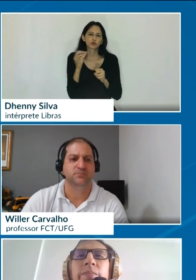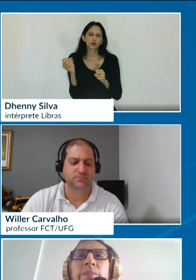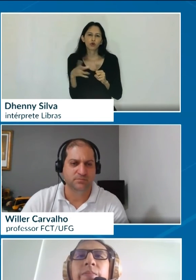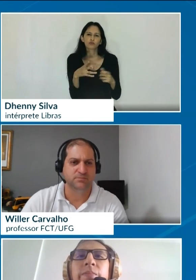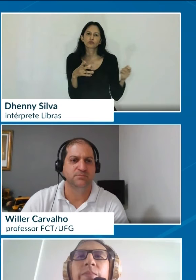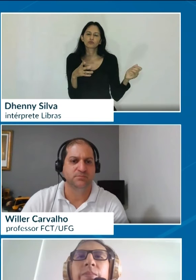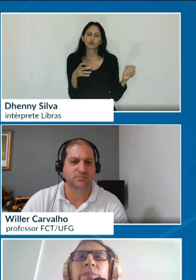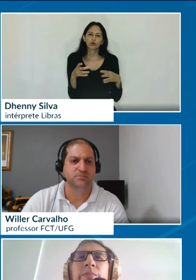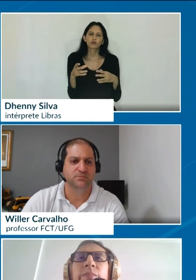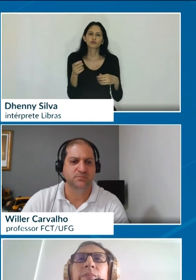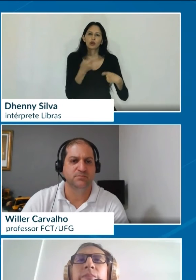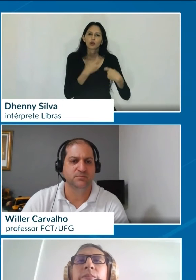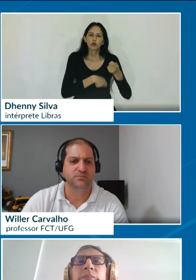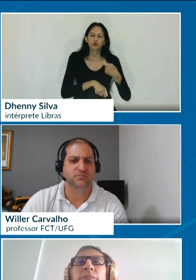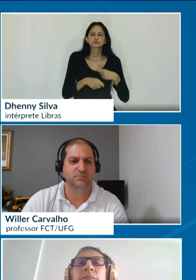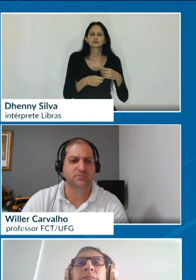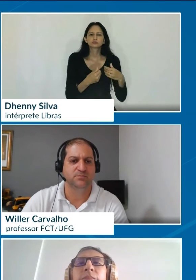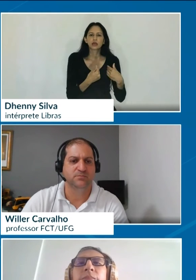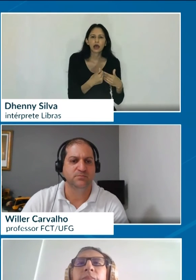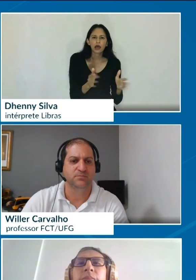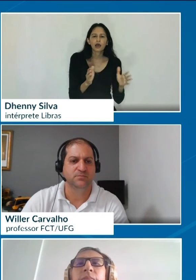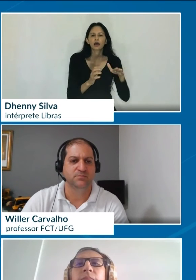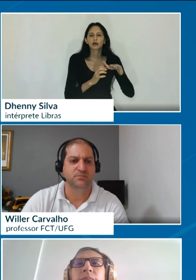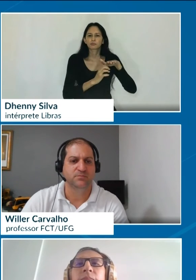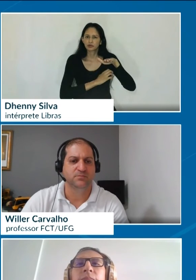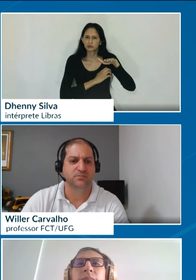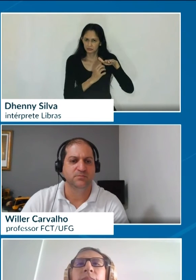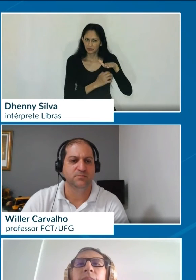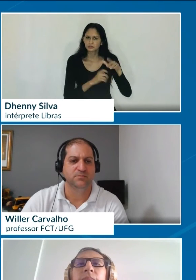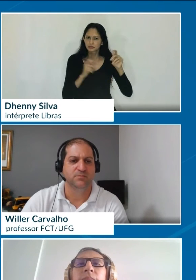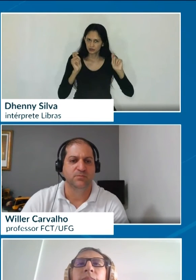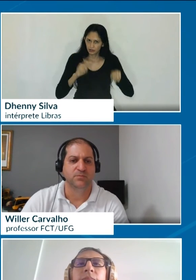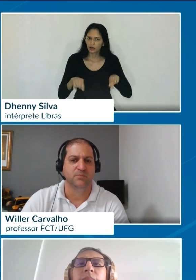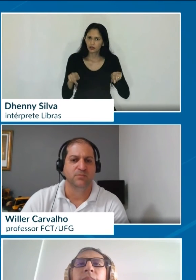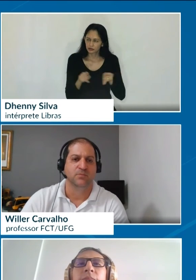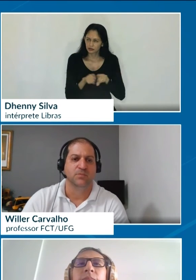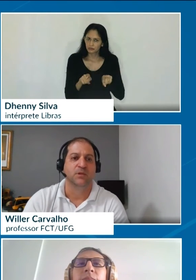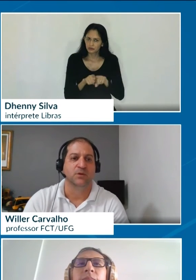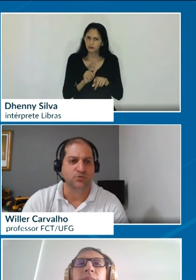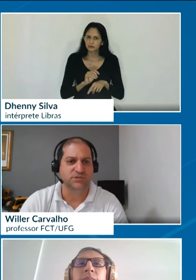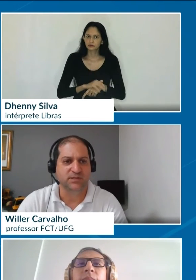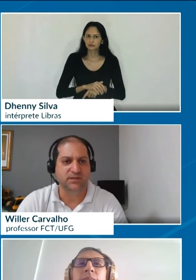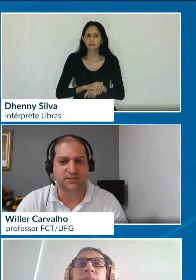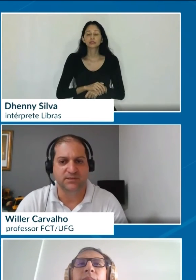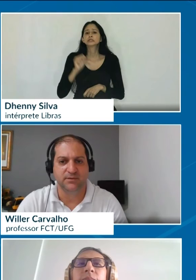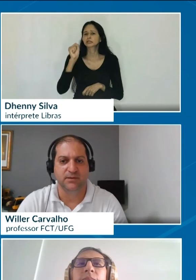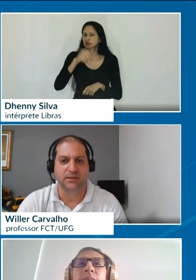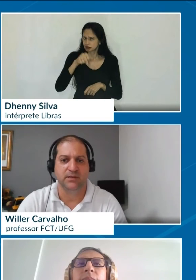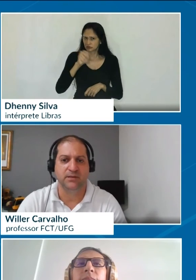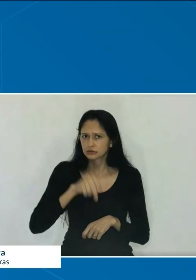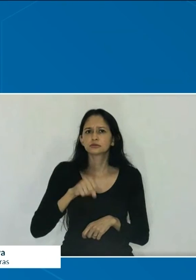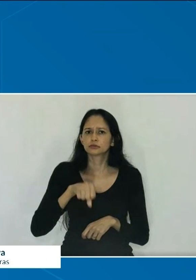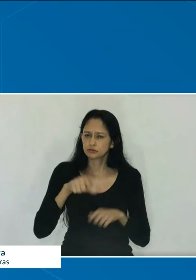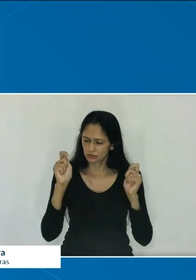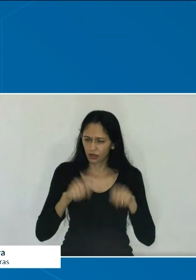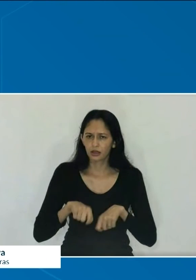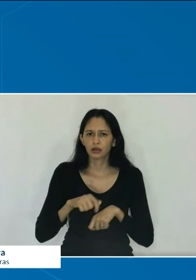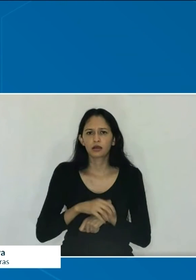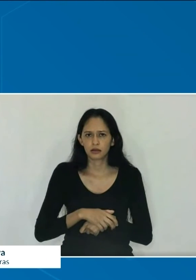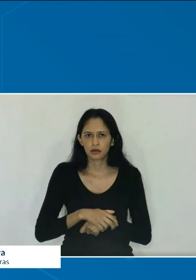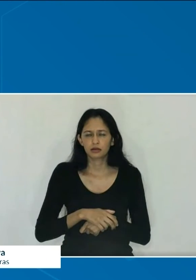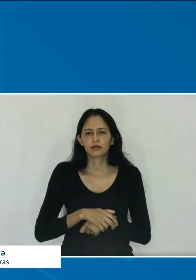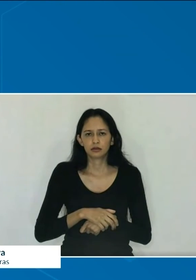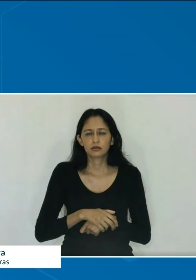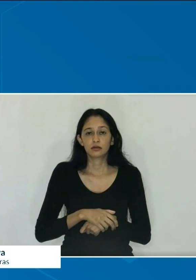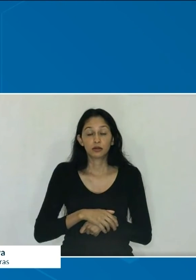negócios, em nichos de mercado e abrir a sua própria empresa, seu próprio empreendimento? Com certeza. Então, inclusive,